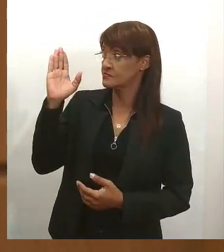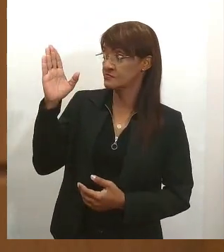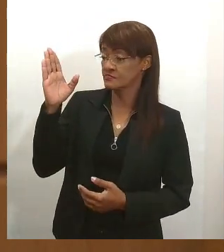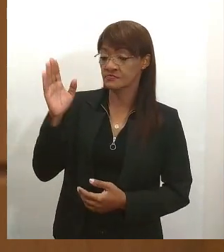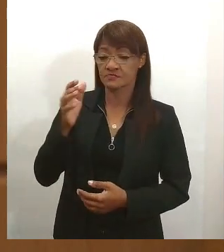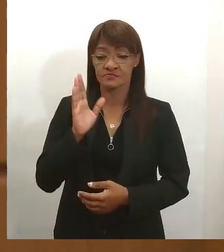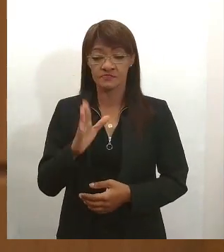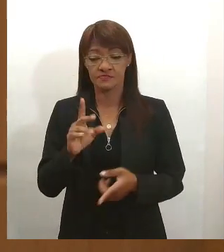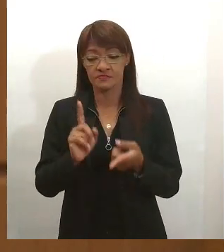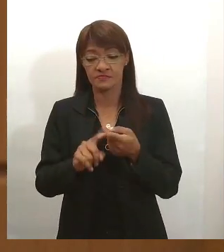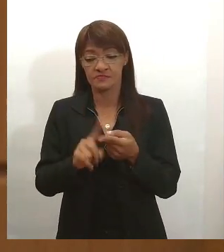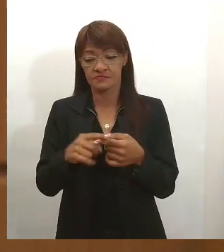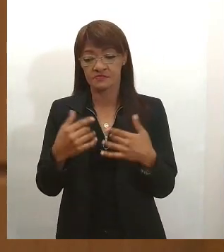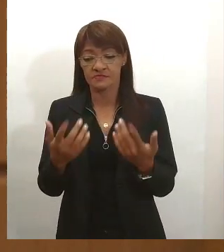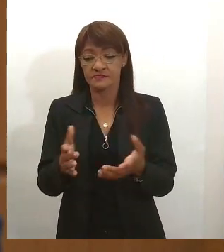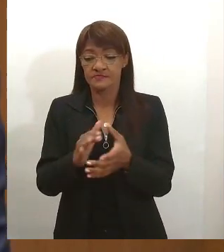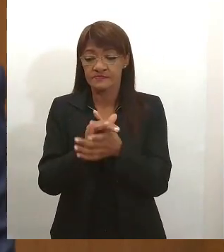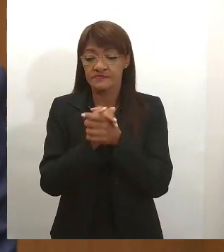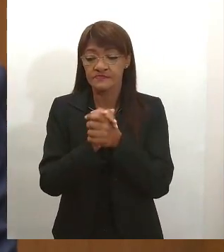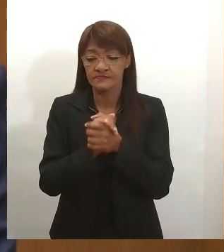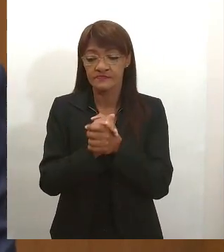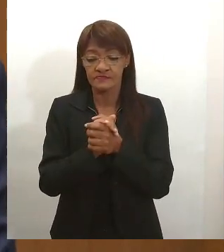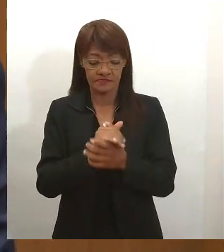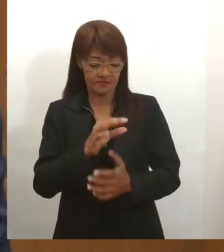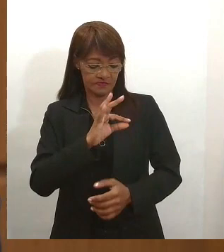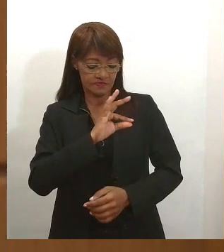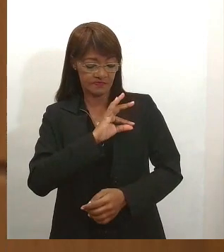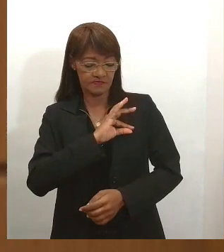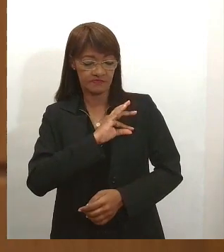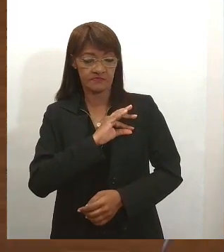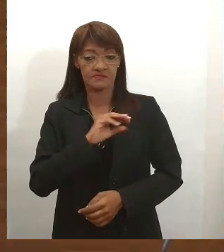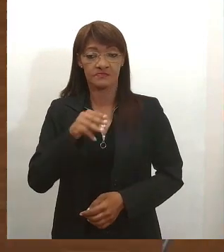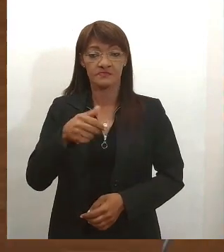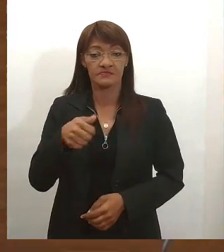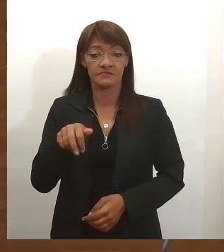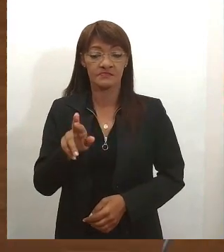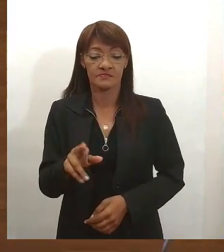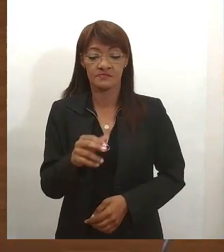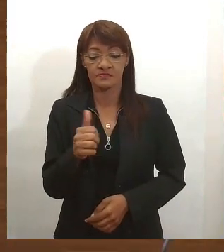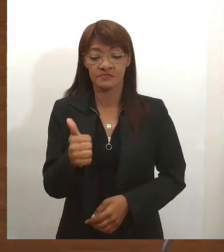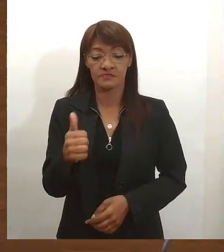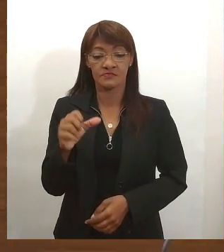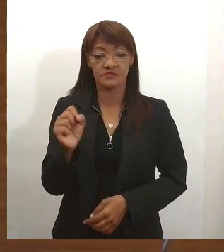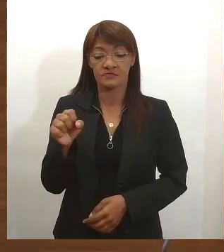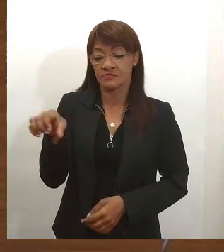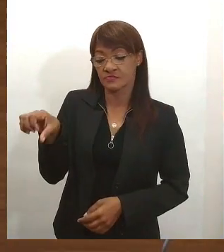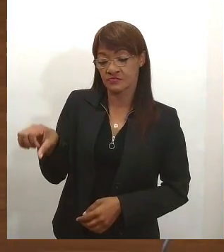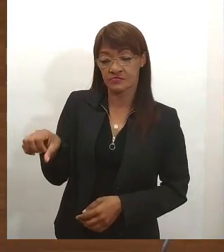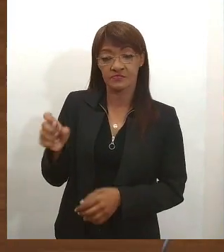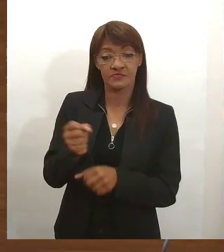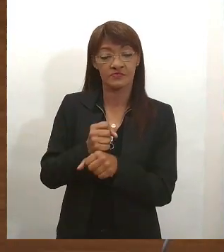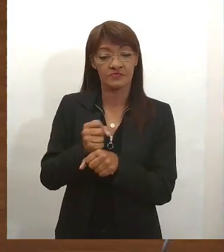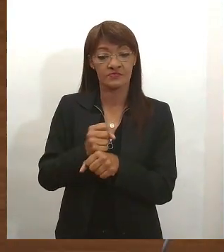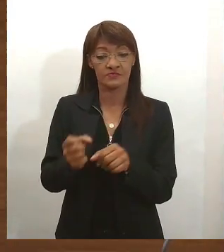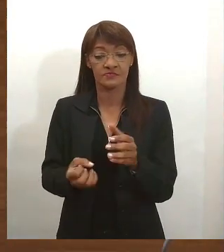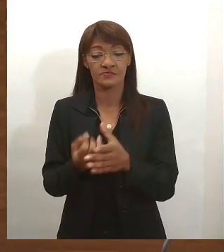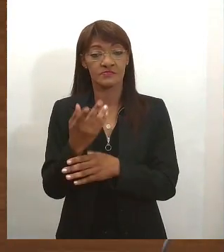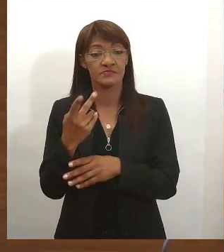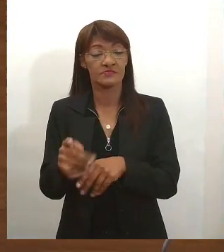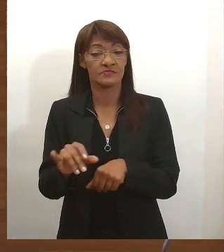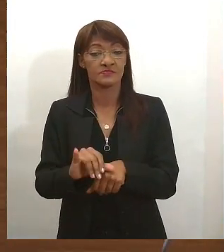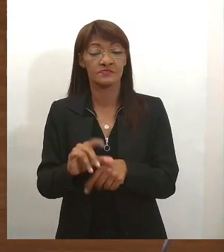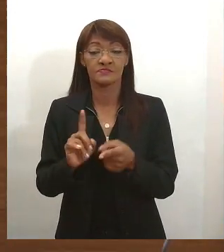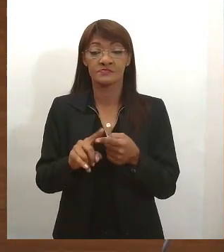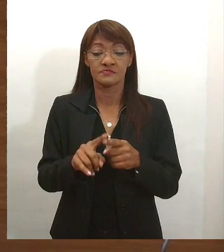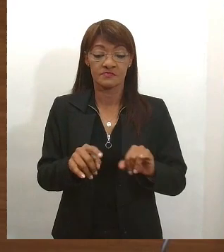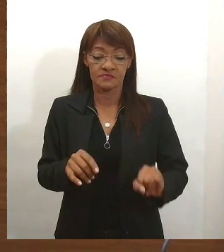Militar pelos 189 anos de atuação no Estado. Ele aproveitou o grande expediente para dar esclarecimentos em relação às